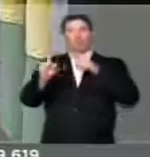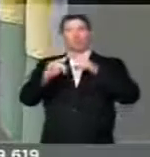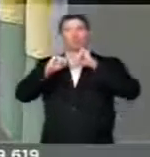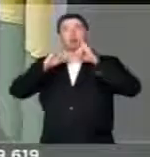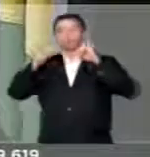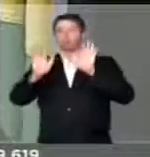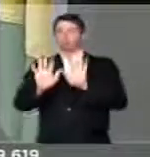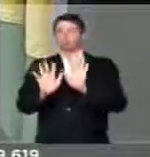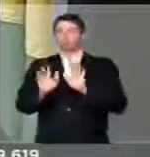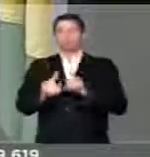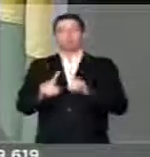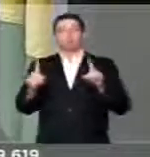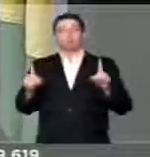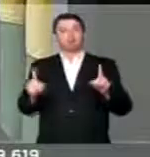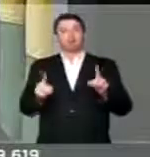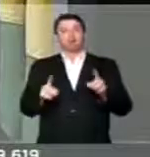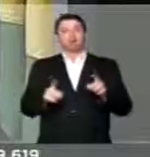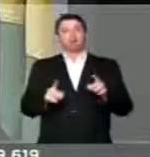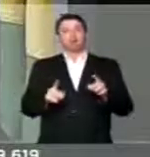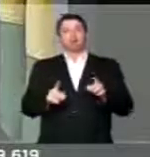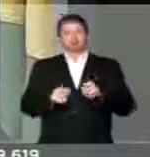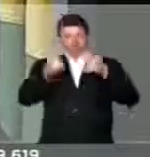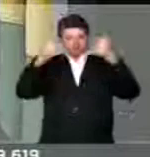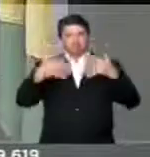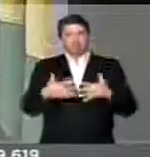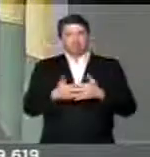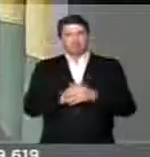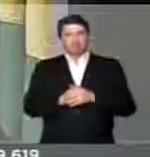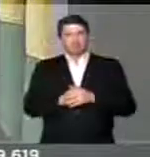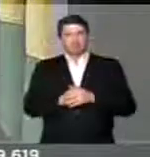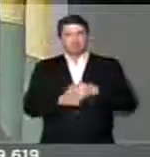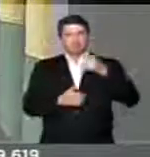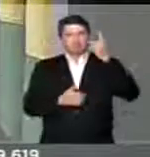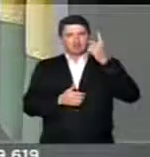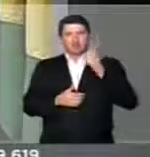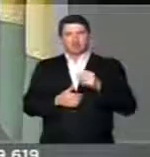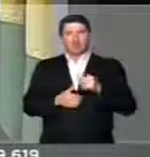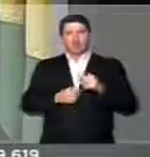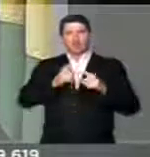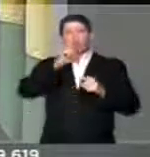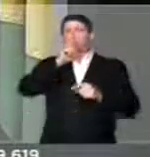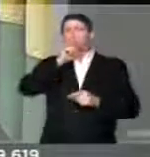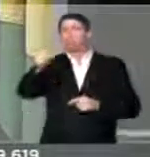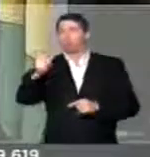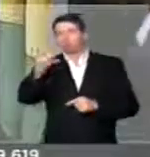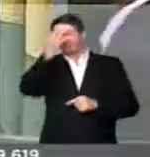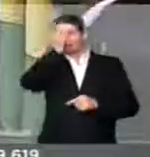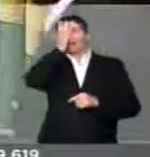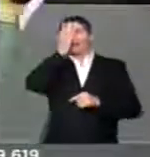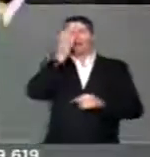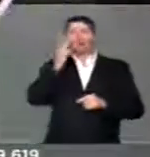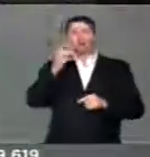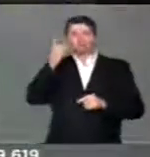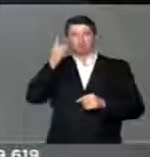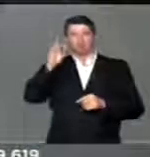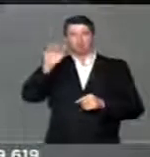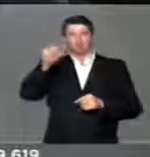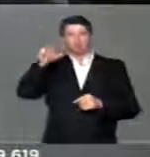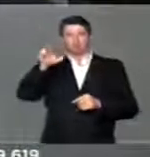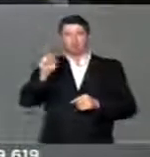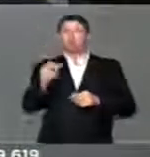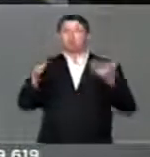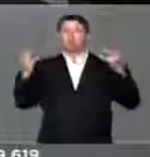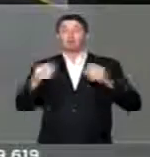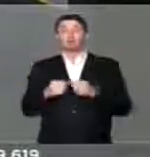anunciou, mas justificava um deputado cuspir na cara do deputado? Pois então que